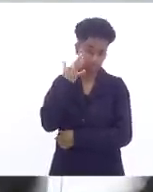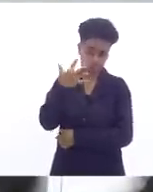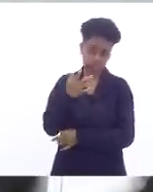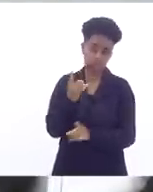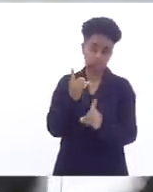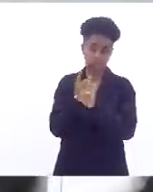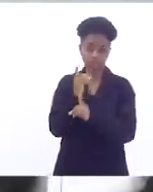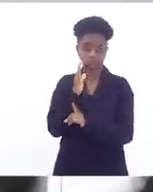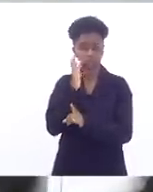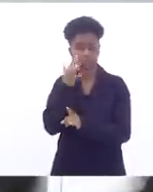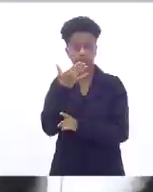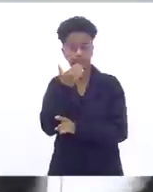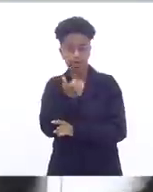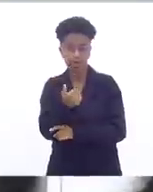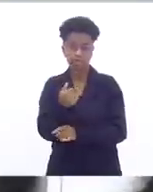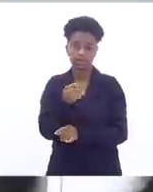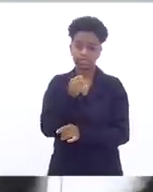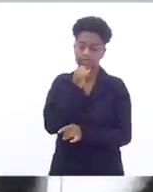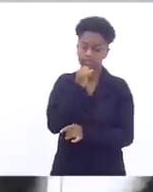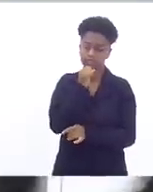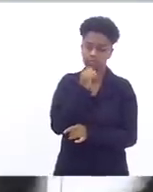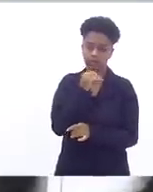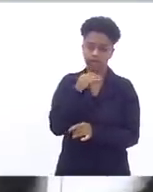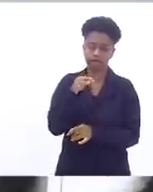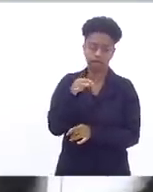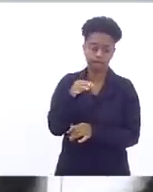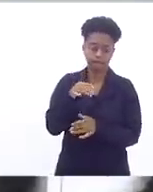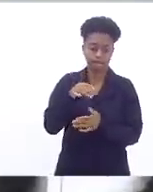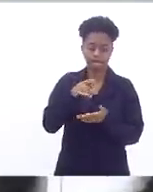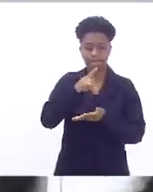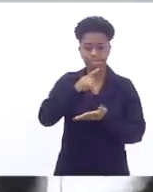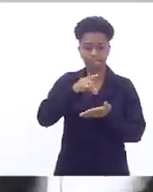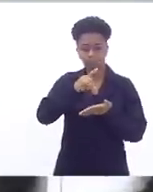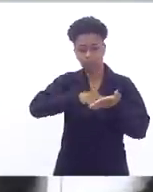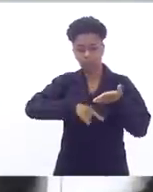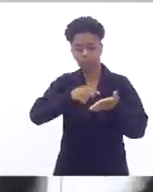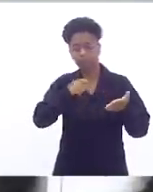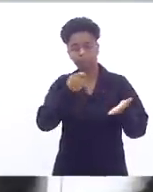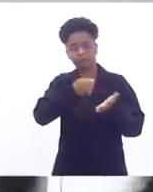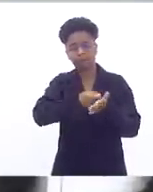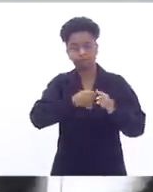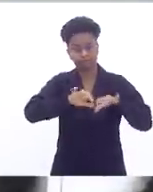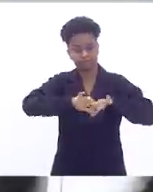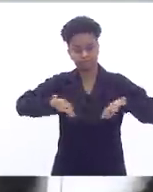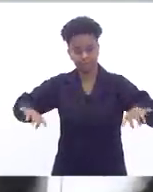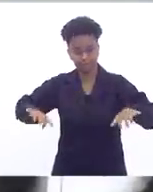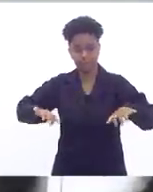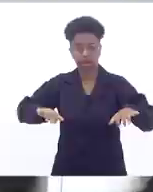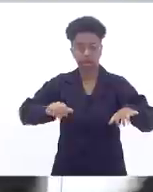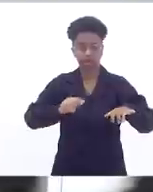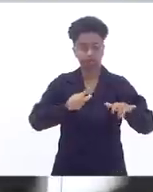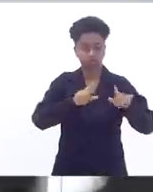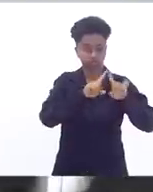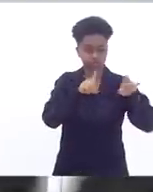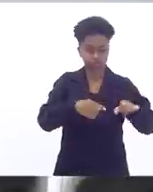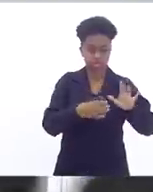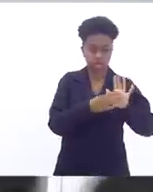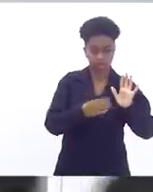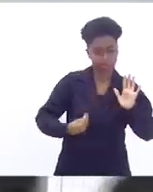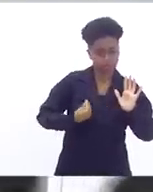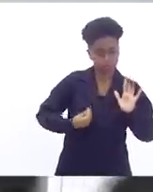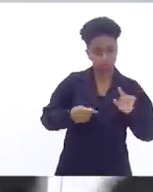melhores como segregação de folha e entre ativos e inativos para que a gente possa dar um tratamento exato para